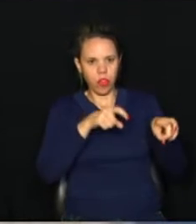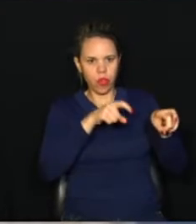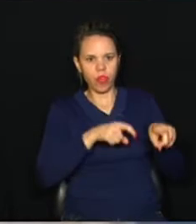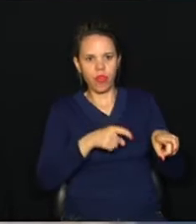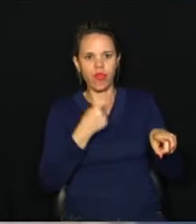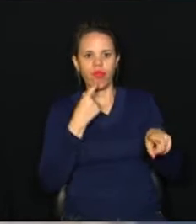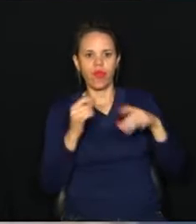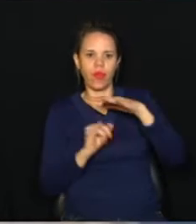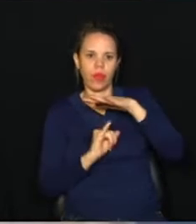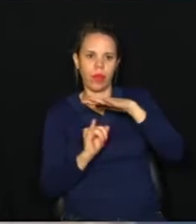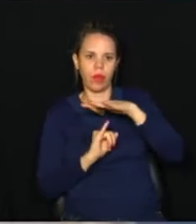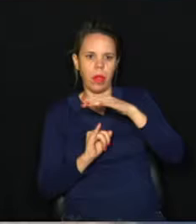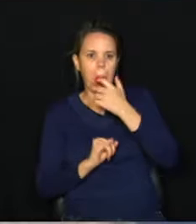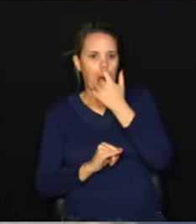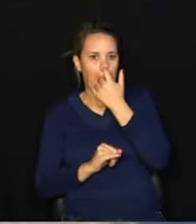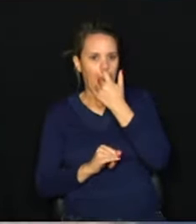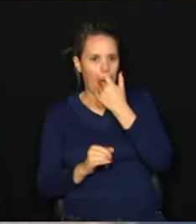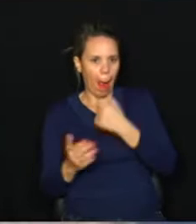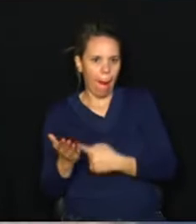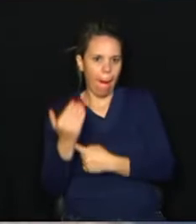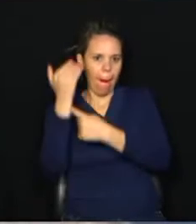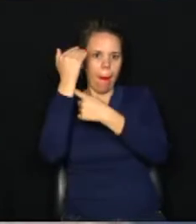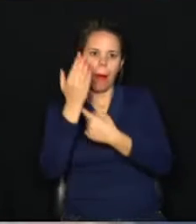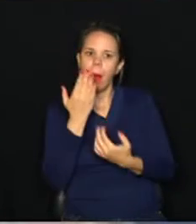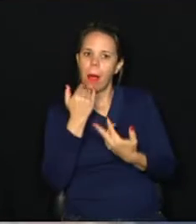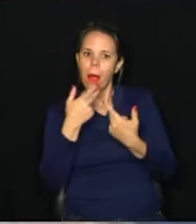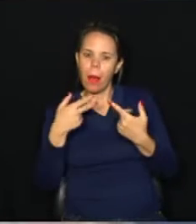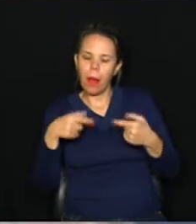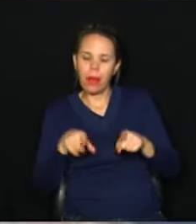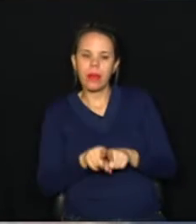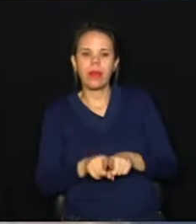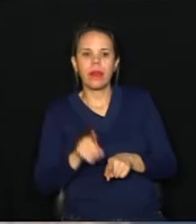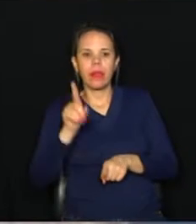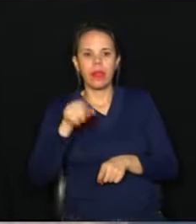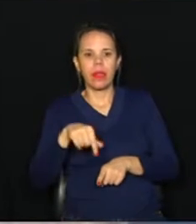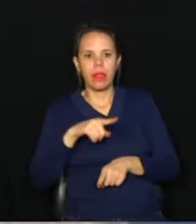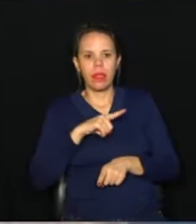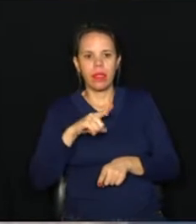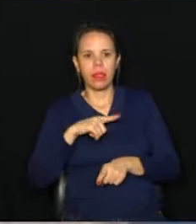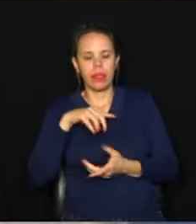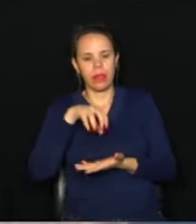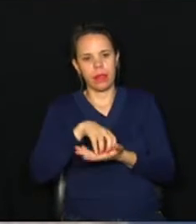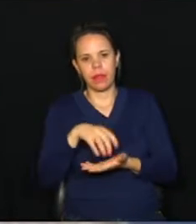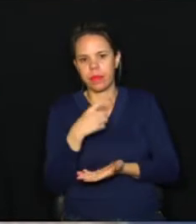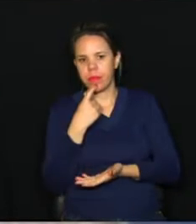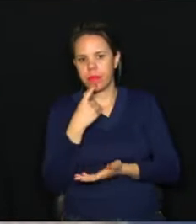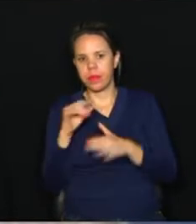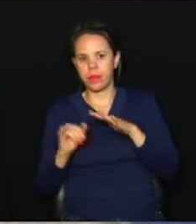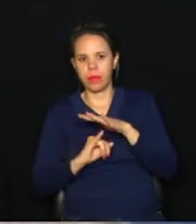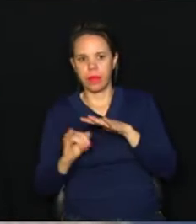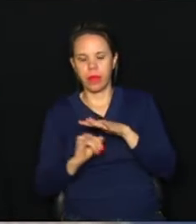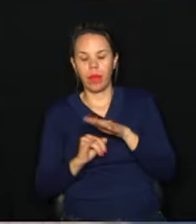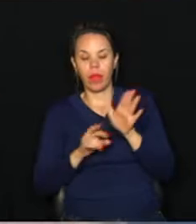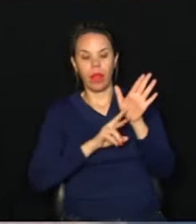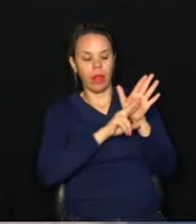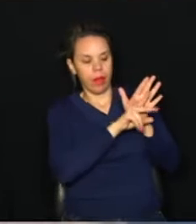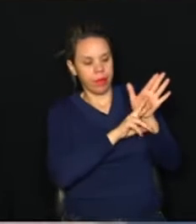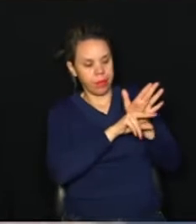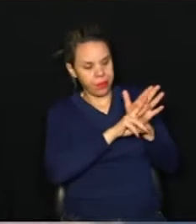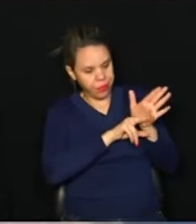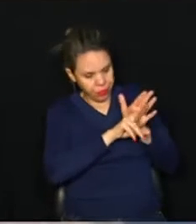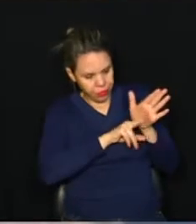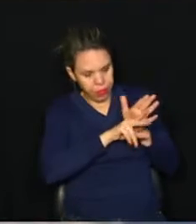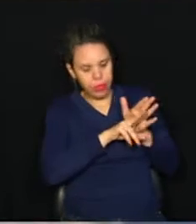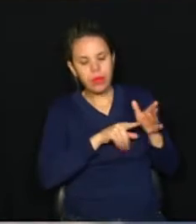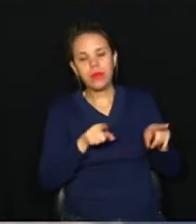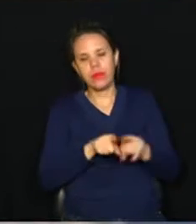o Instituto em Tecnologia de Alimentos, que também tem sede aqui em Campinas, o Instituto Biológico, mas nós temos